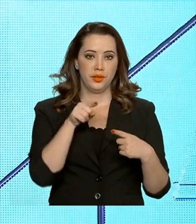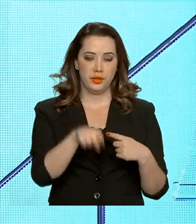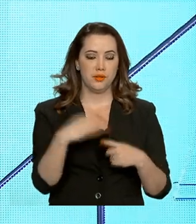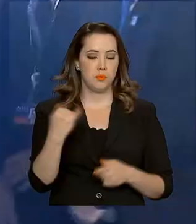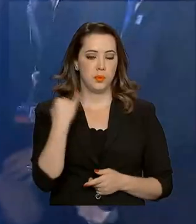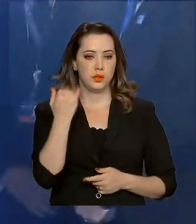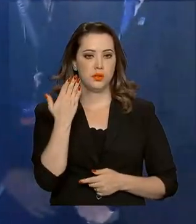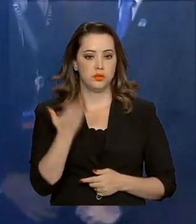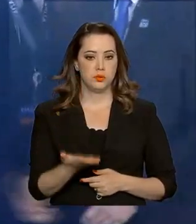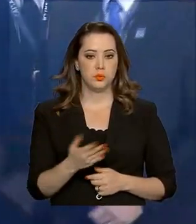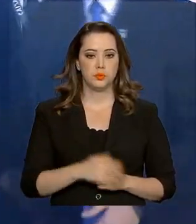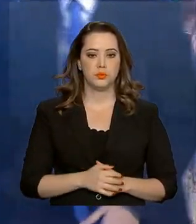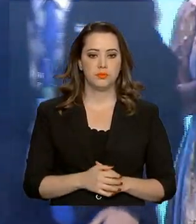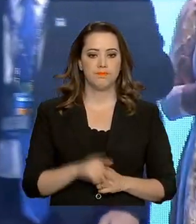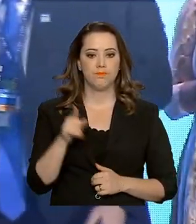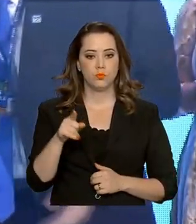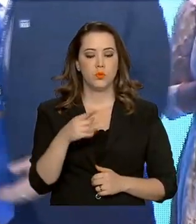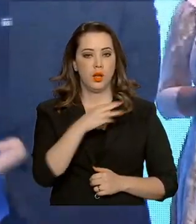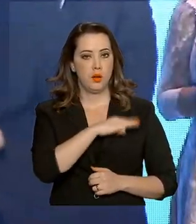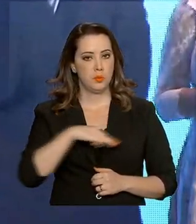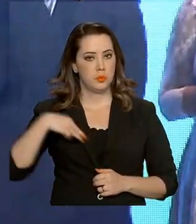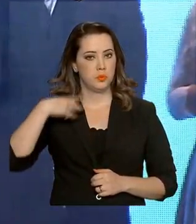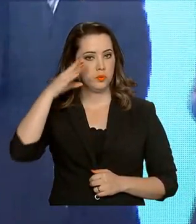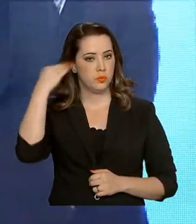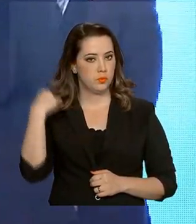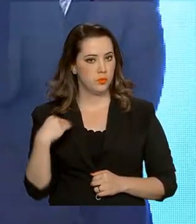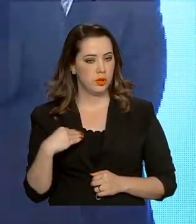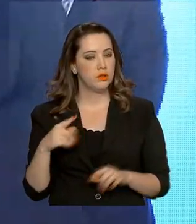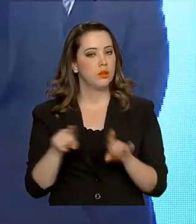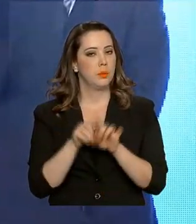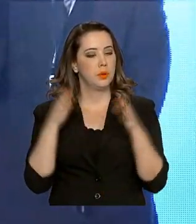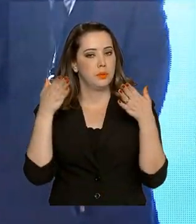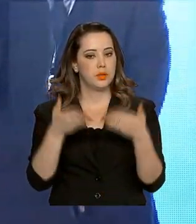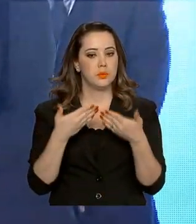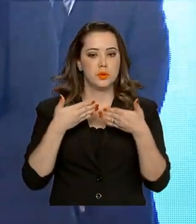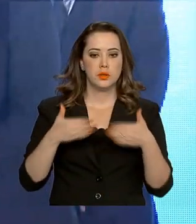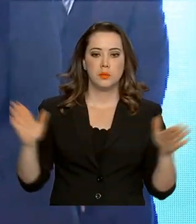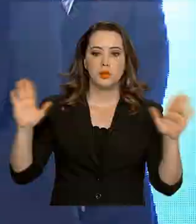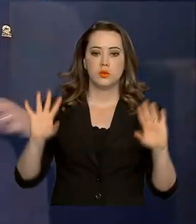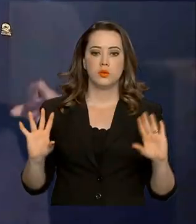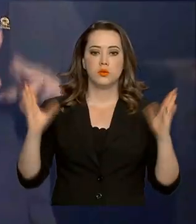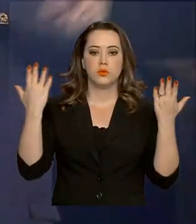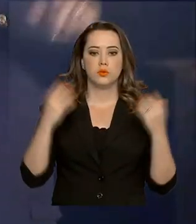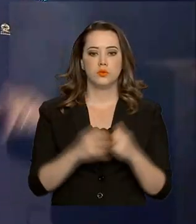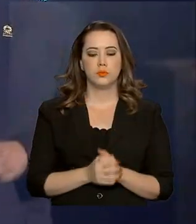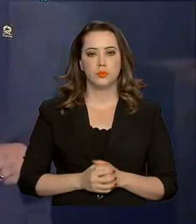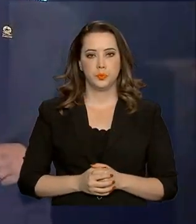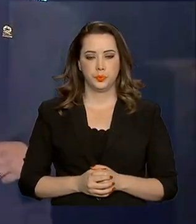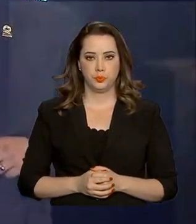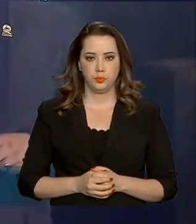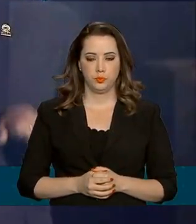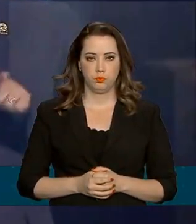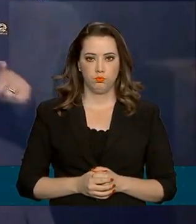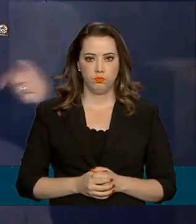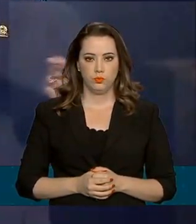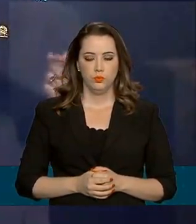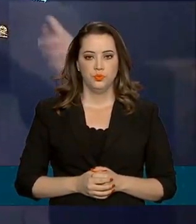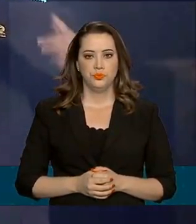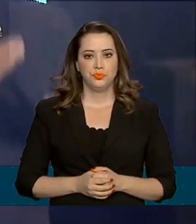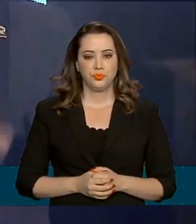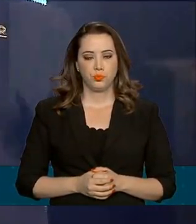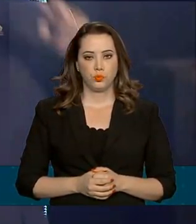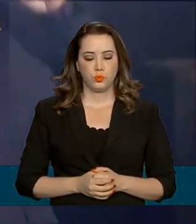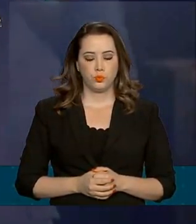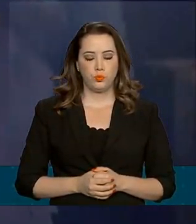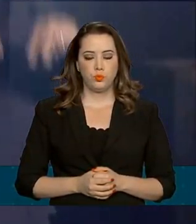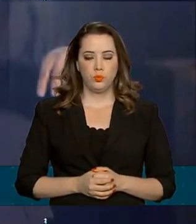tão importante. A primeira-dama, Michele Bolsonaro, também participou da abertura do evento. Este governo tem um olhar especial para